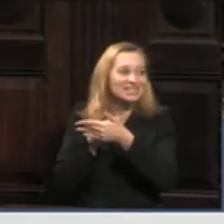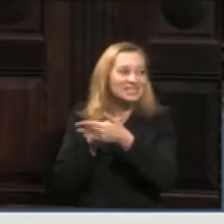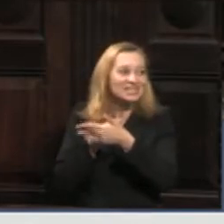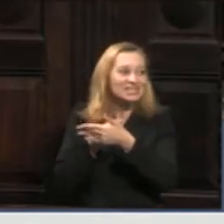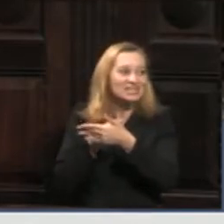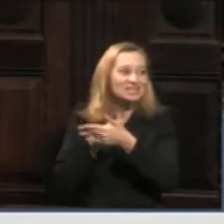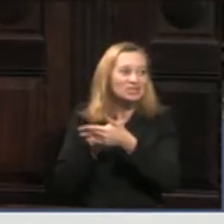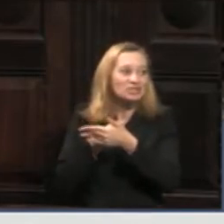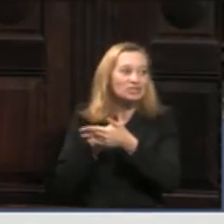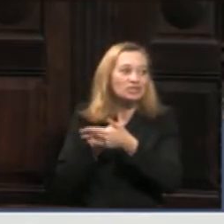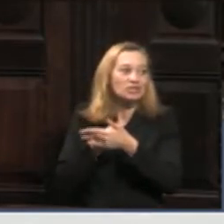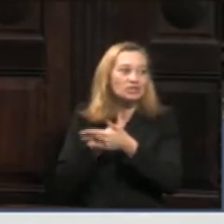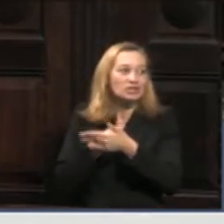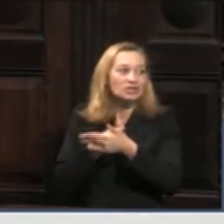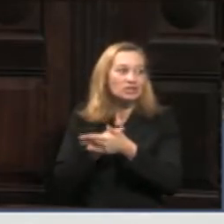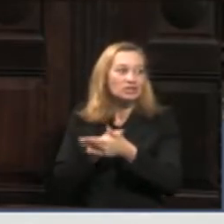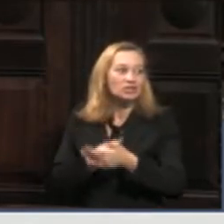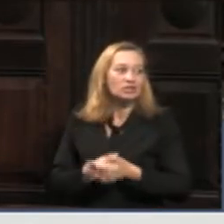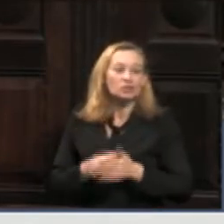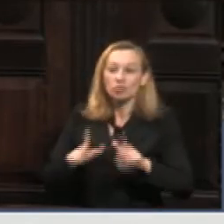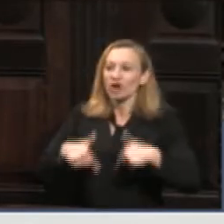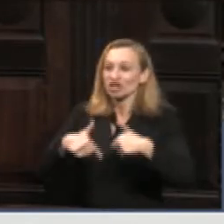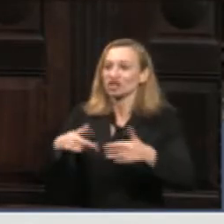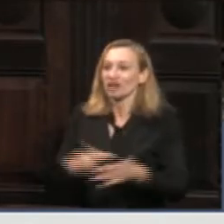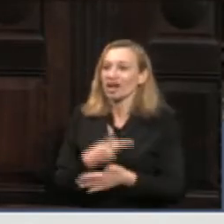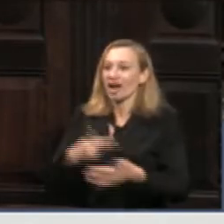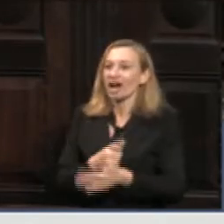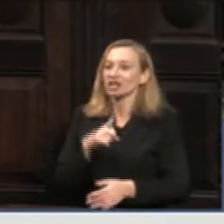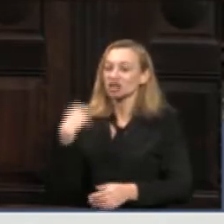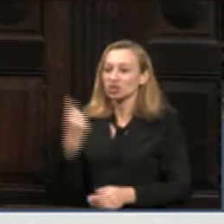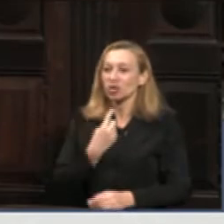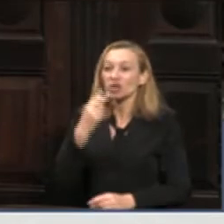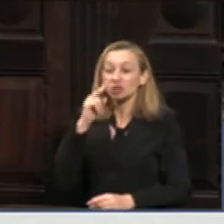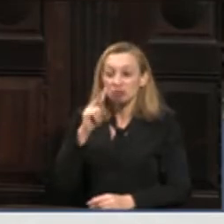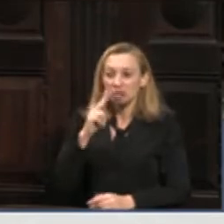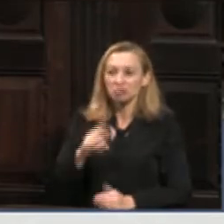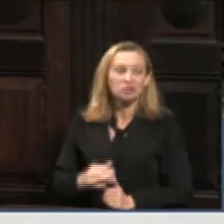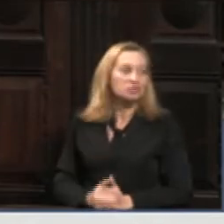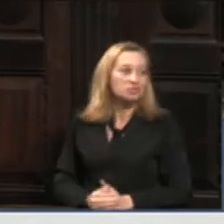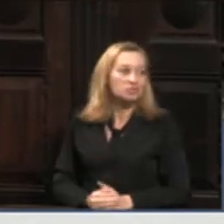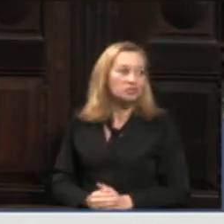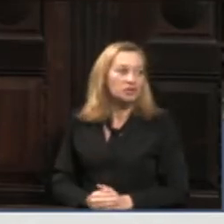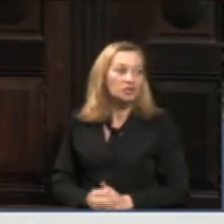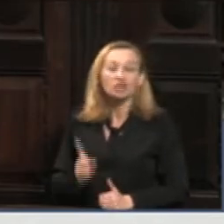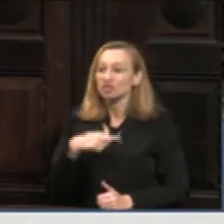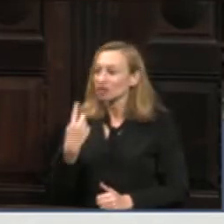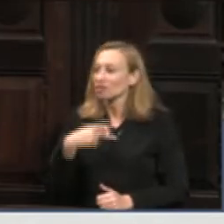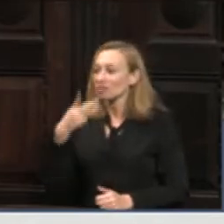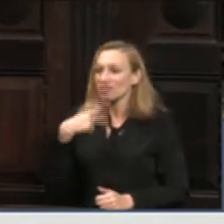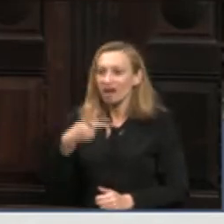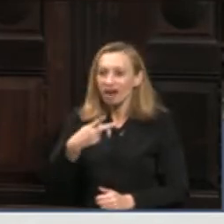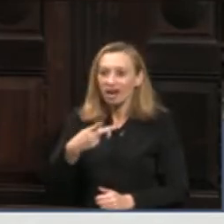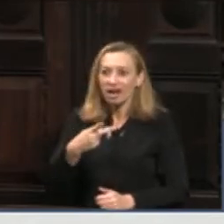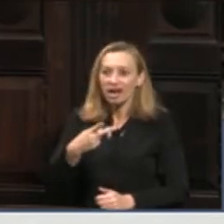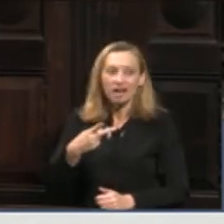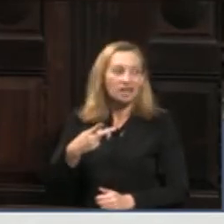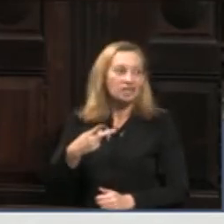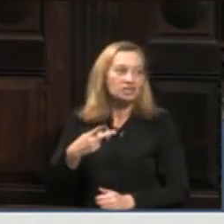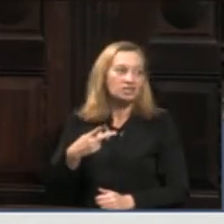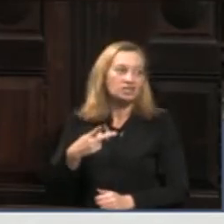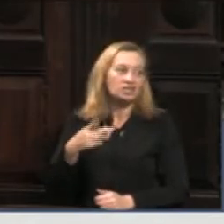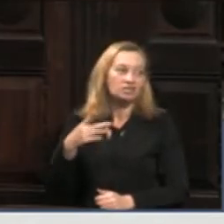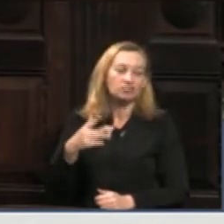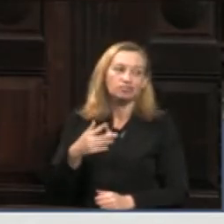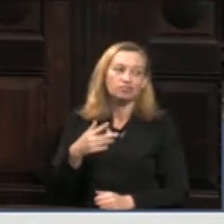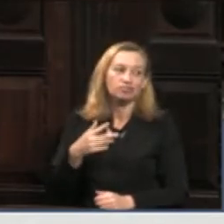certo moralismo que nós conhecemos de onde provém. Quando falamos do moralismo fascista,